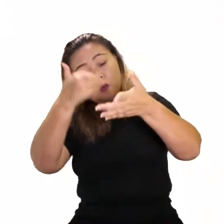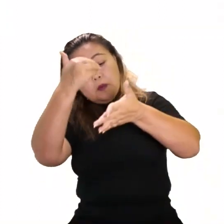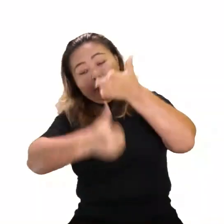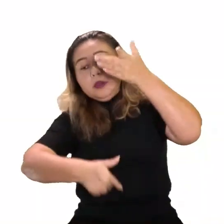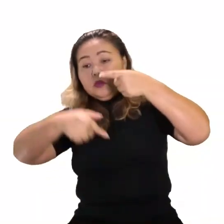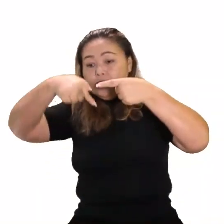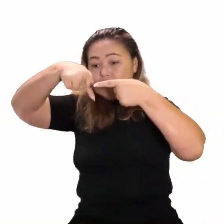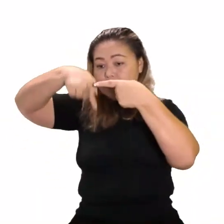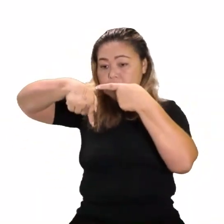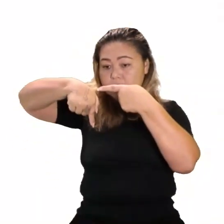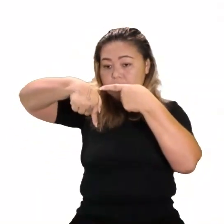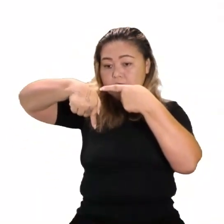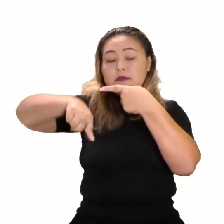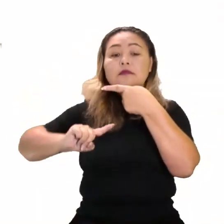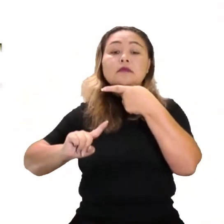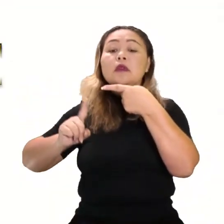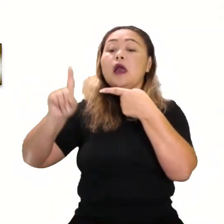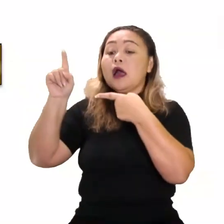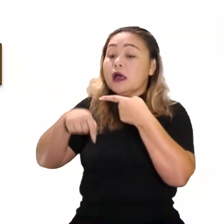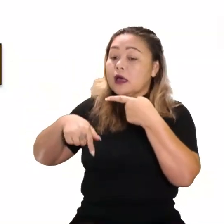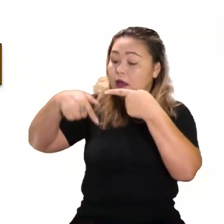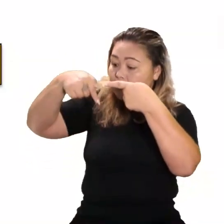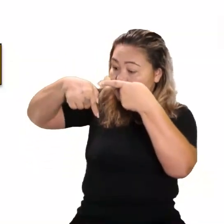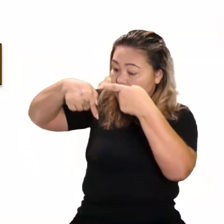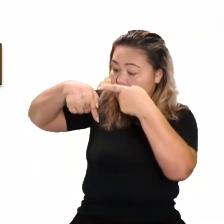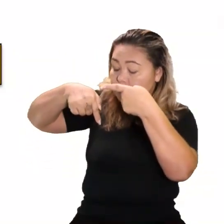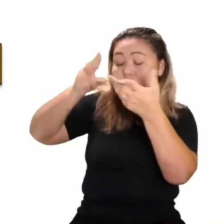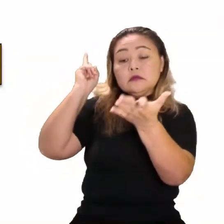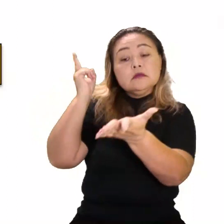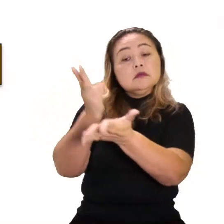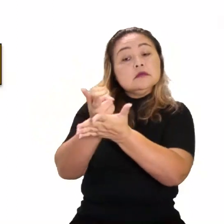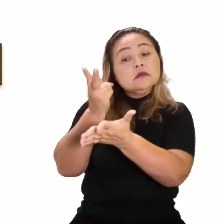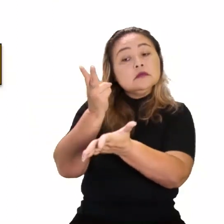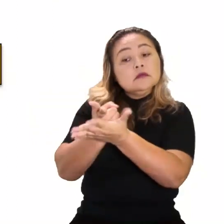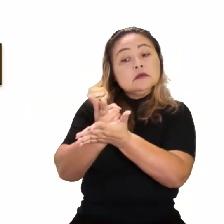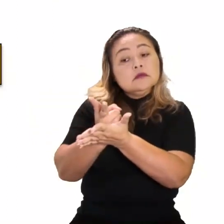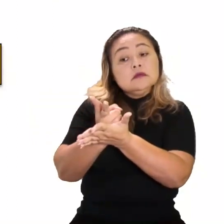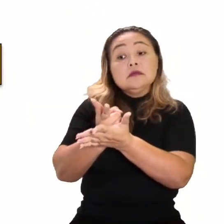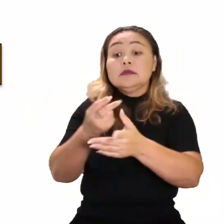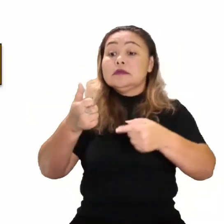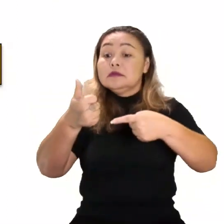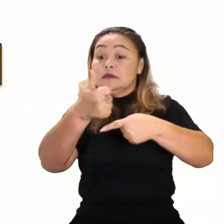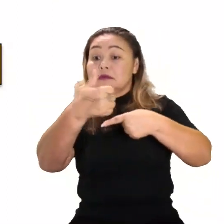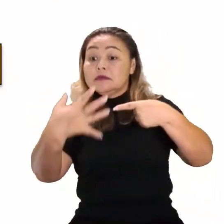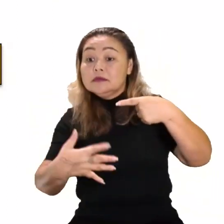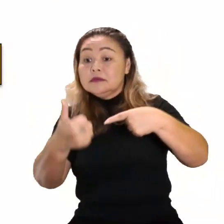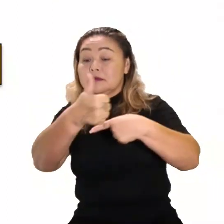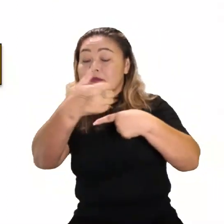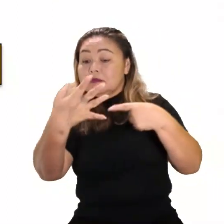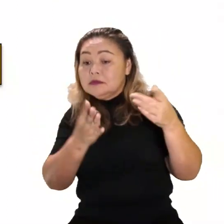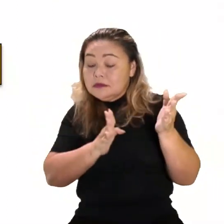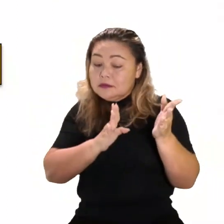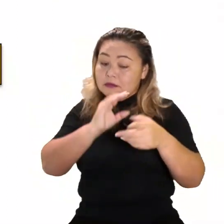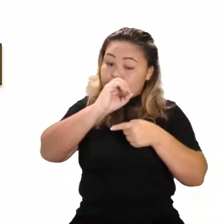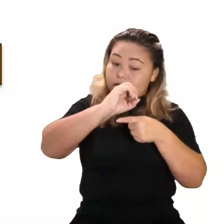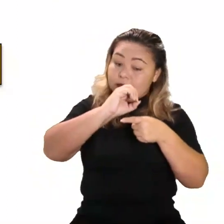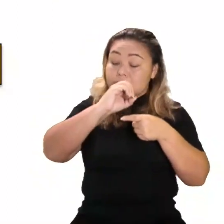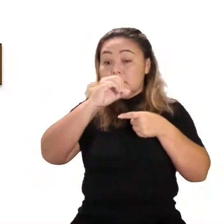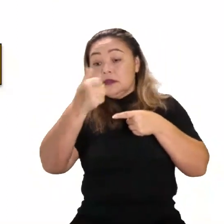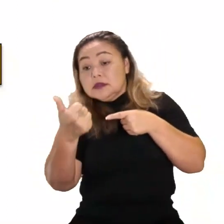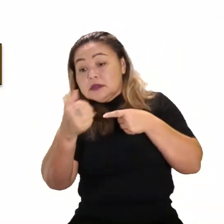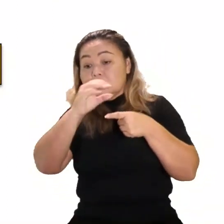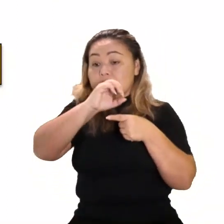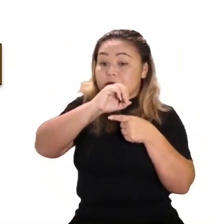um fator importante, tá? A razão vai ser sempre uma fração, vai sempre estar entre 0 e